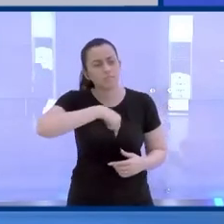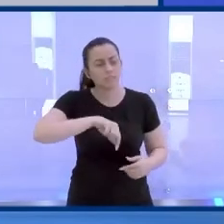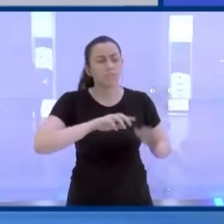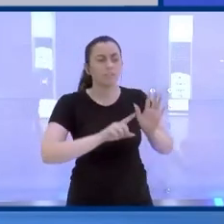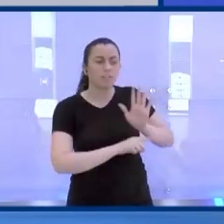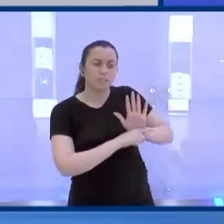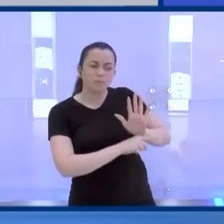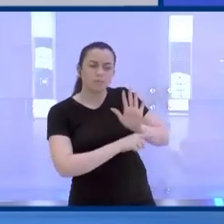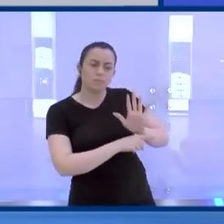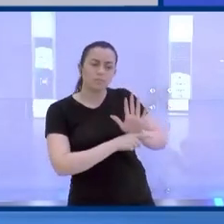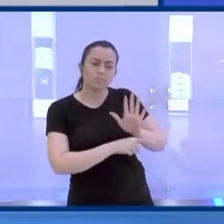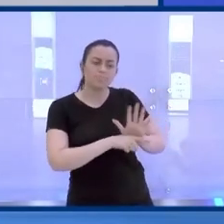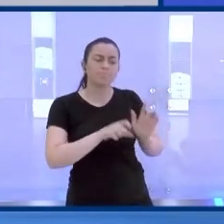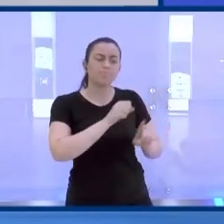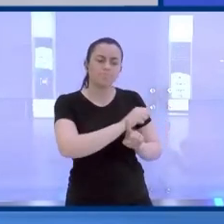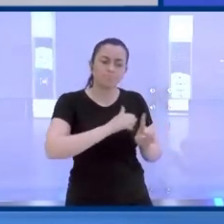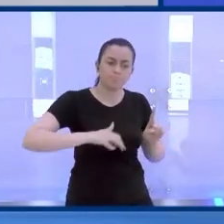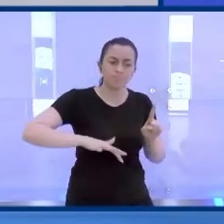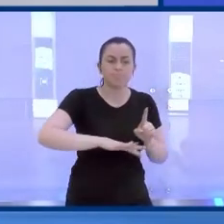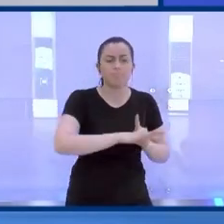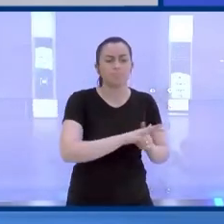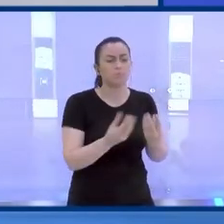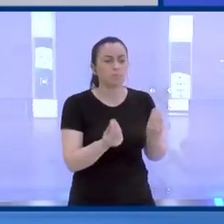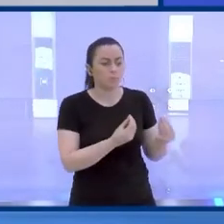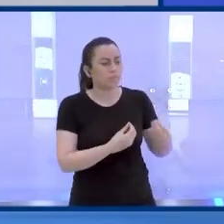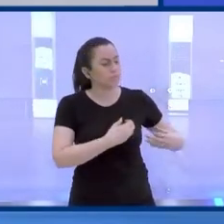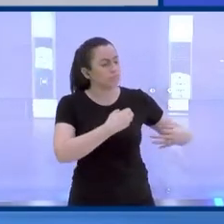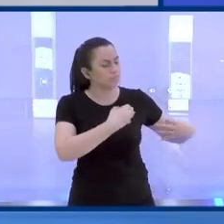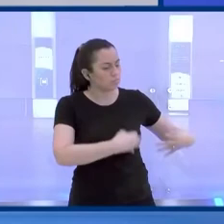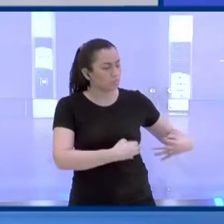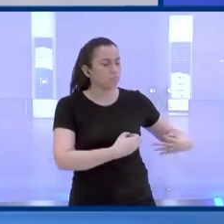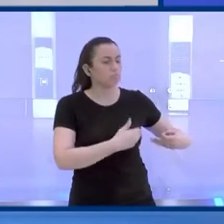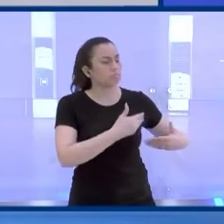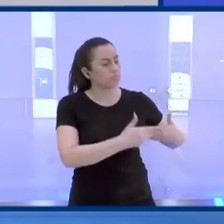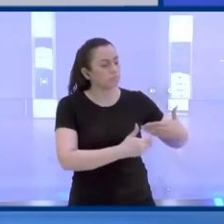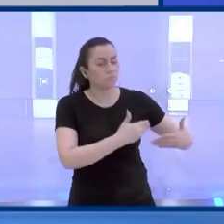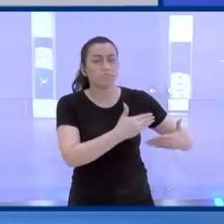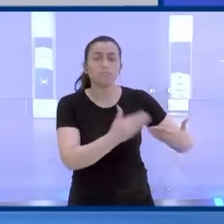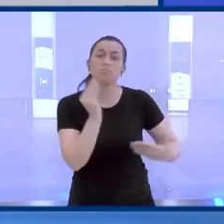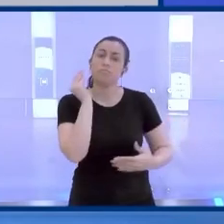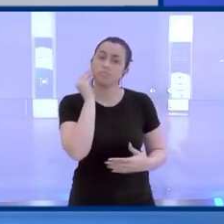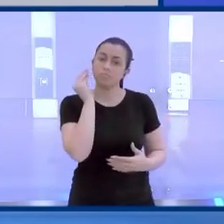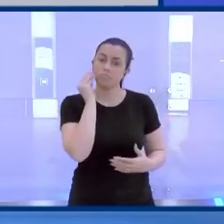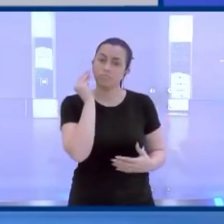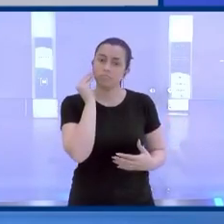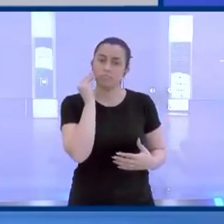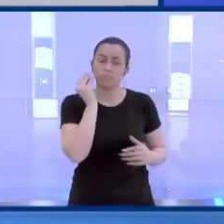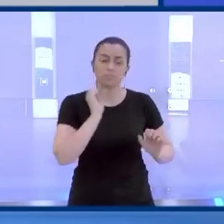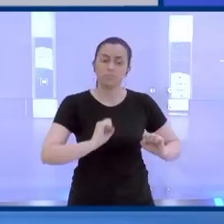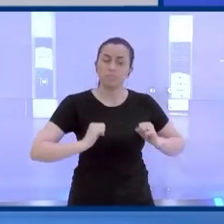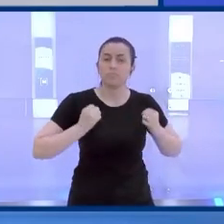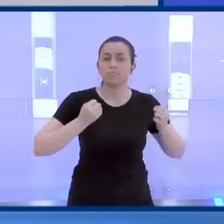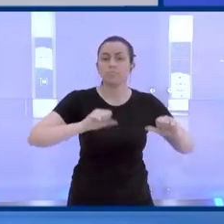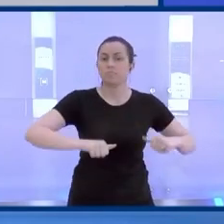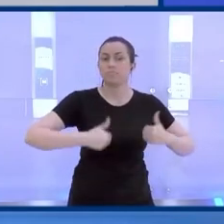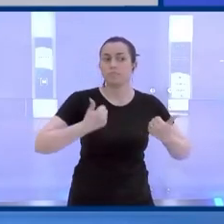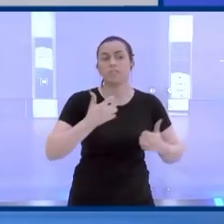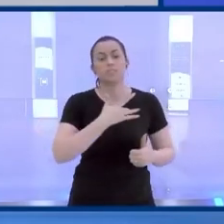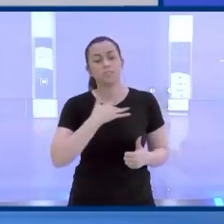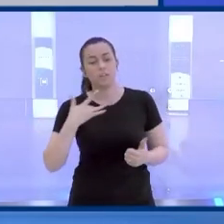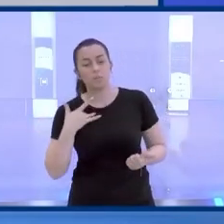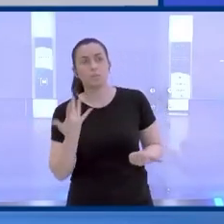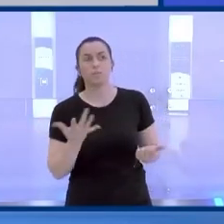e garantidor da legalidade e da competitividade. Mas as grandes prioridades do Estado, saúde, segurança,